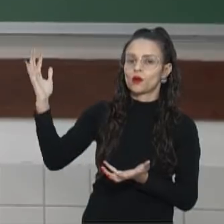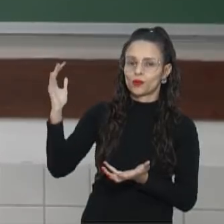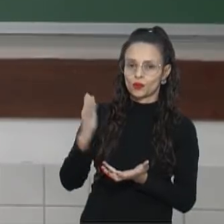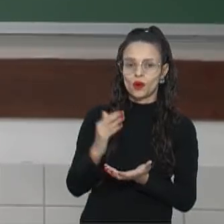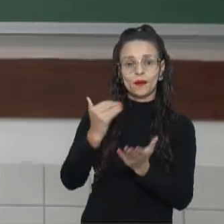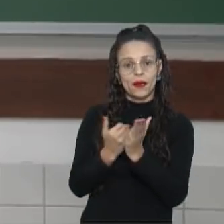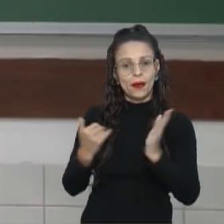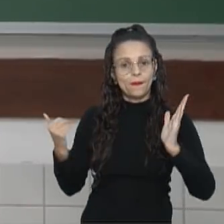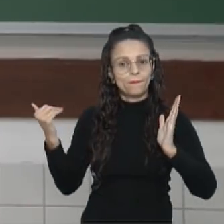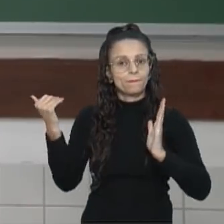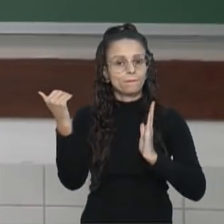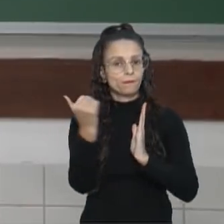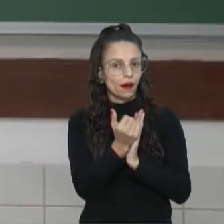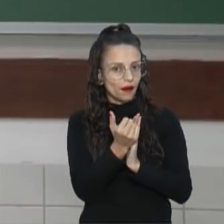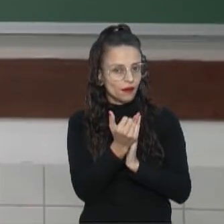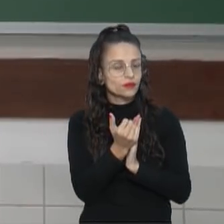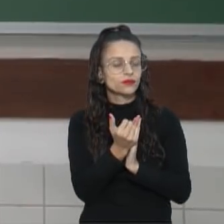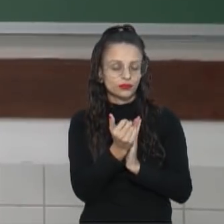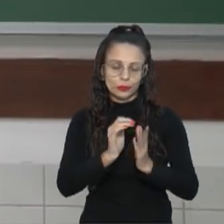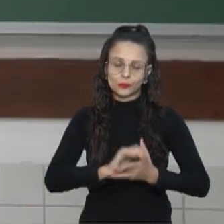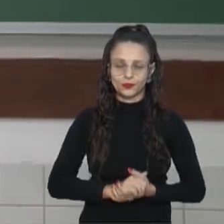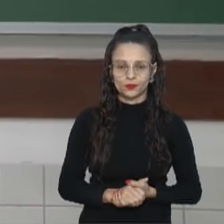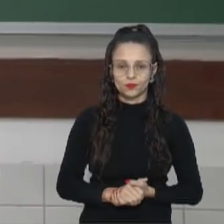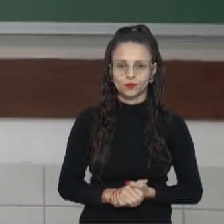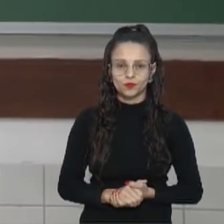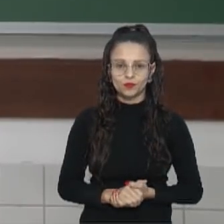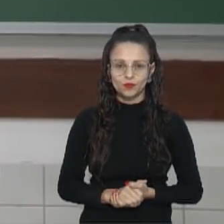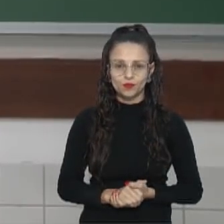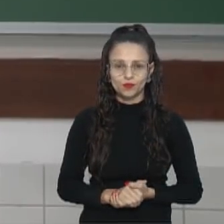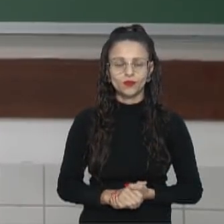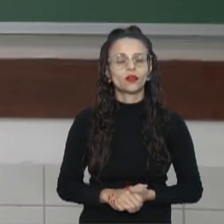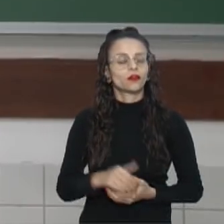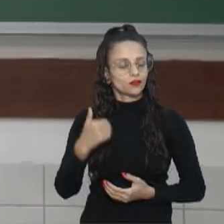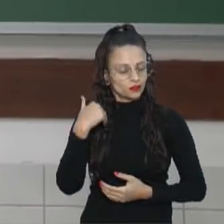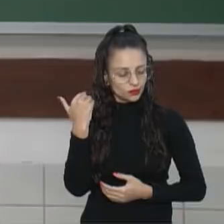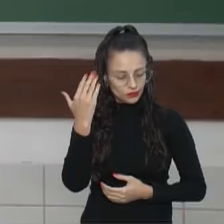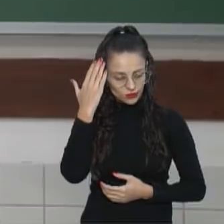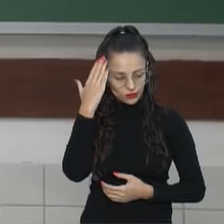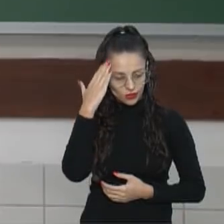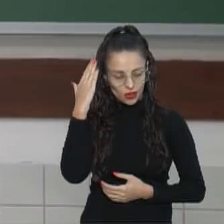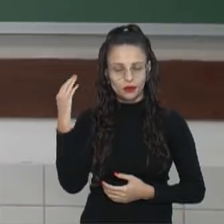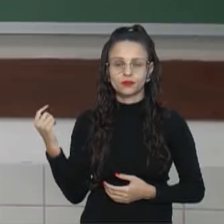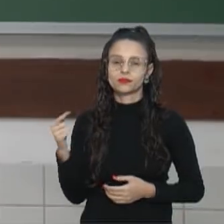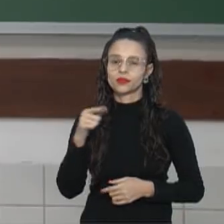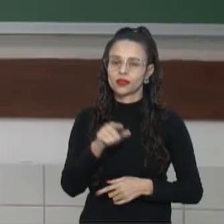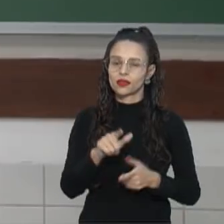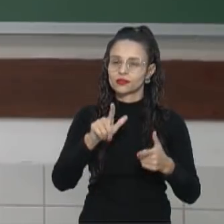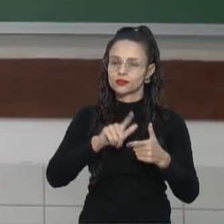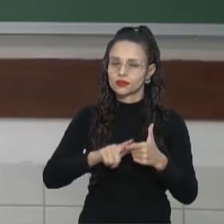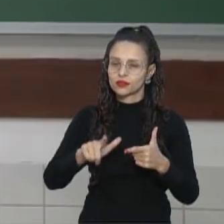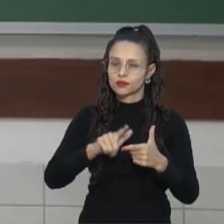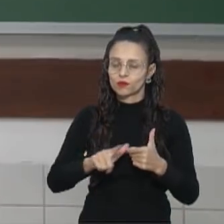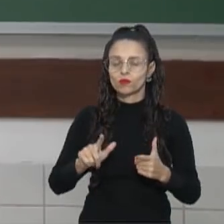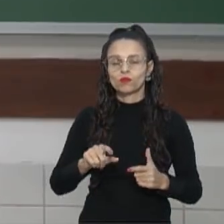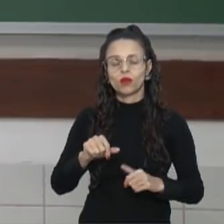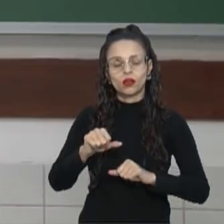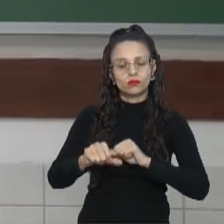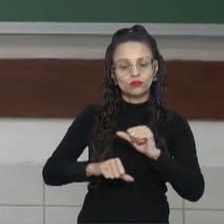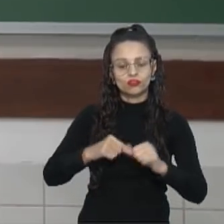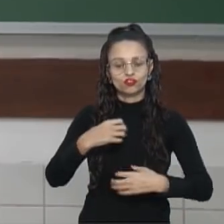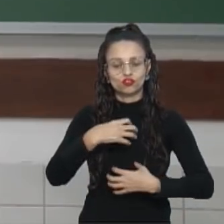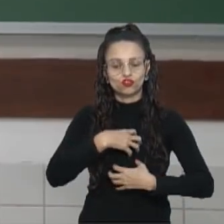noite está ficando preso no nosso planeta. Sabemos que isso é um problema, sabemos que mudar a maneira como nós